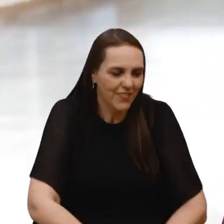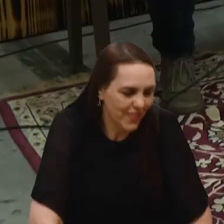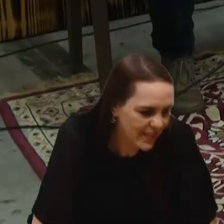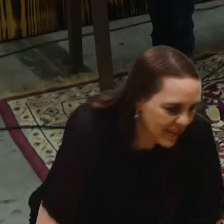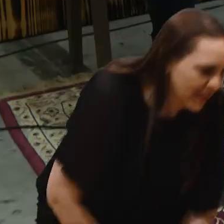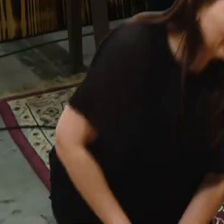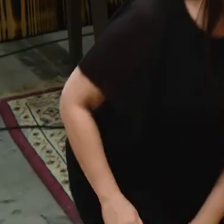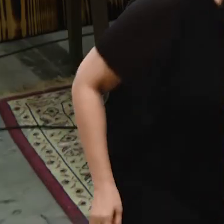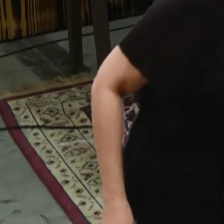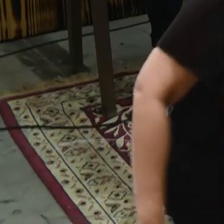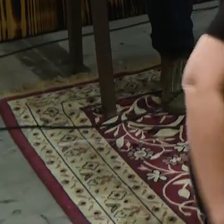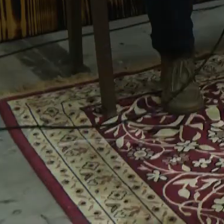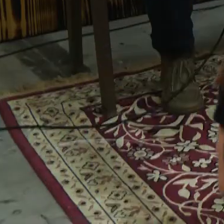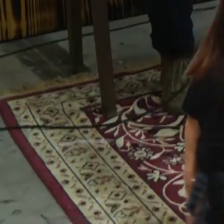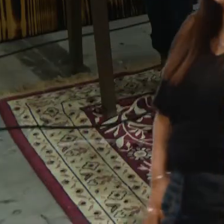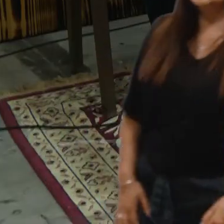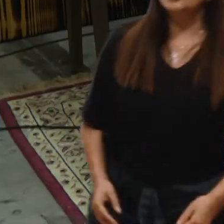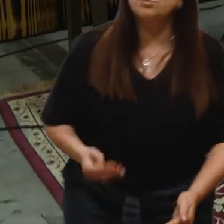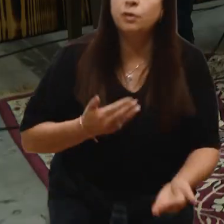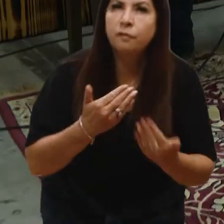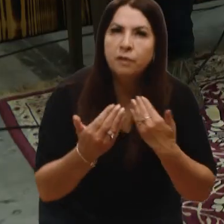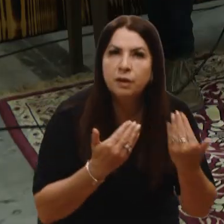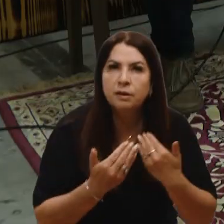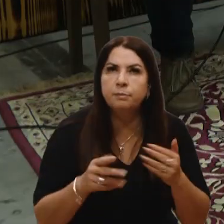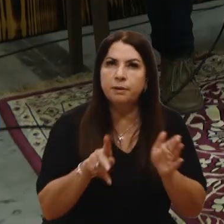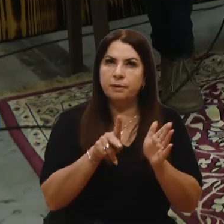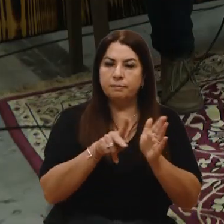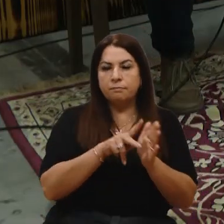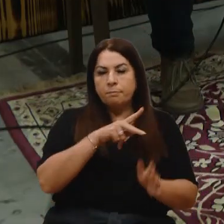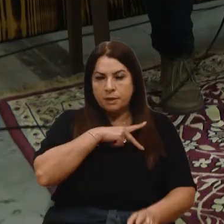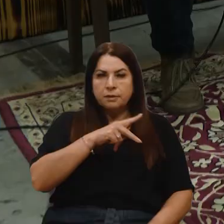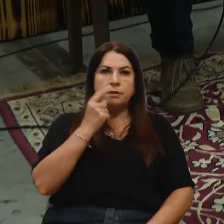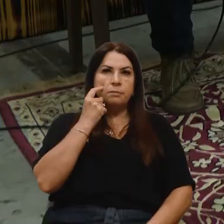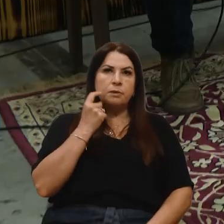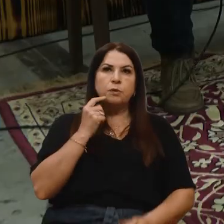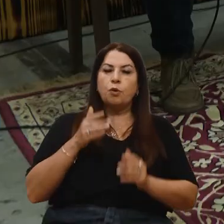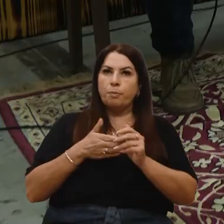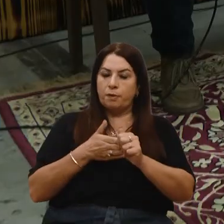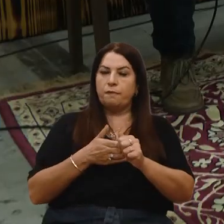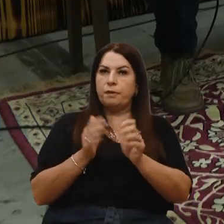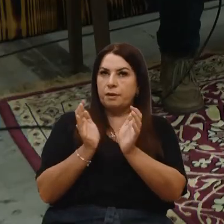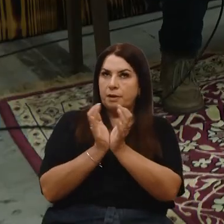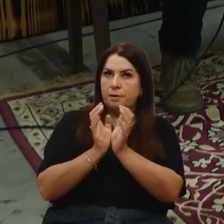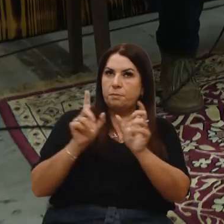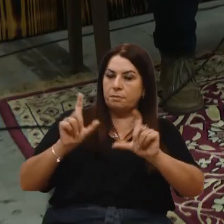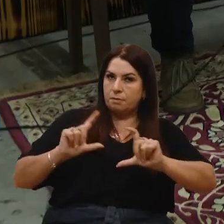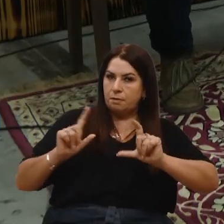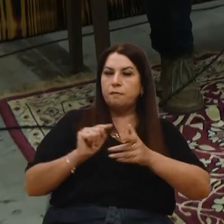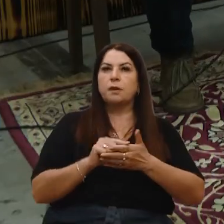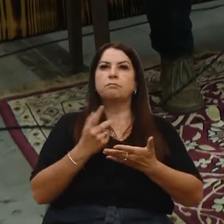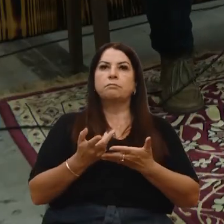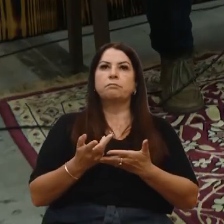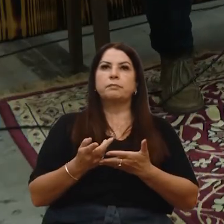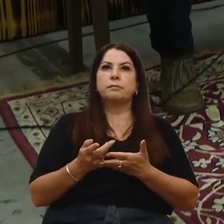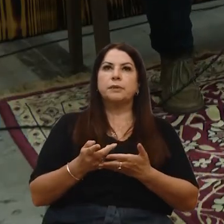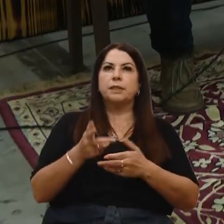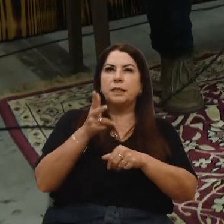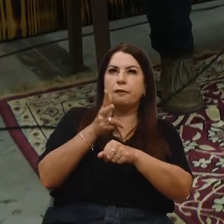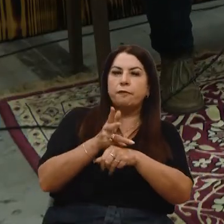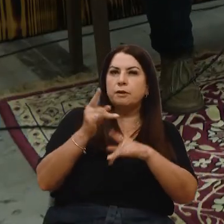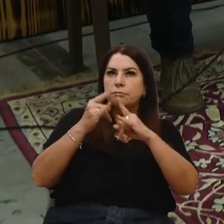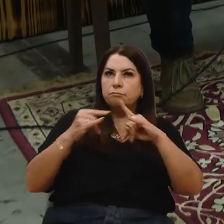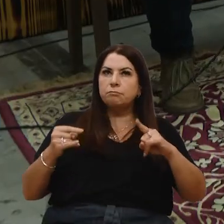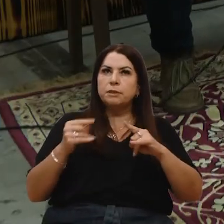senhor avalia também, presidente Petrini? Até porque o senhor acompanhava aqui junto com a nossa equipe da TV, gravando ali